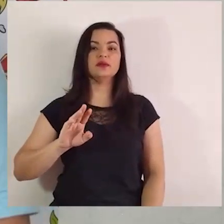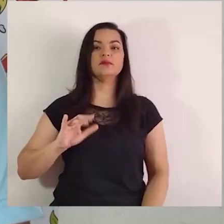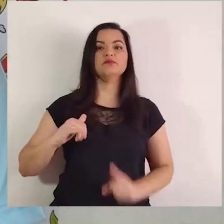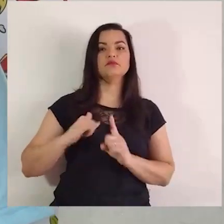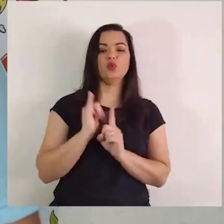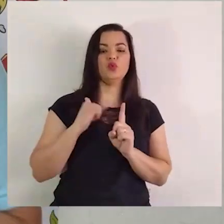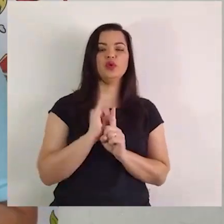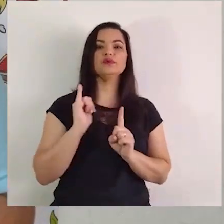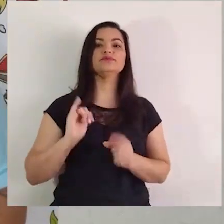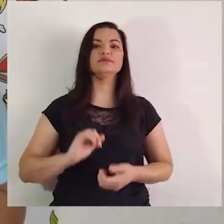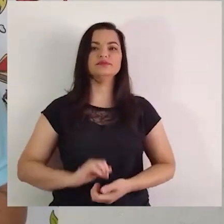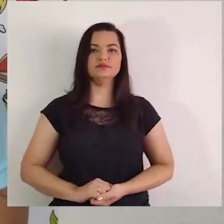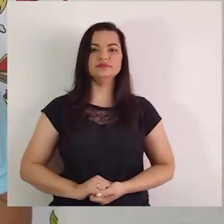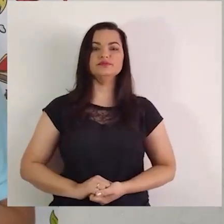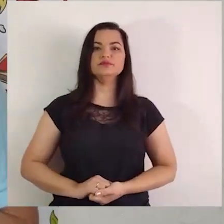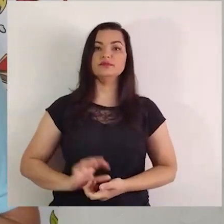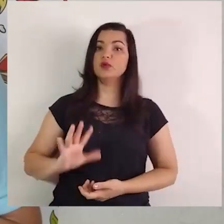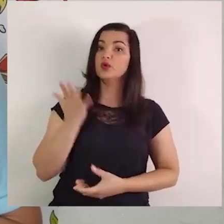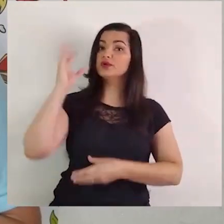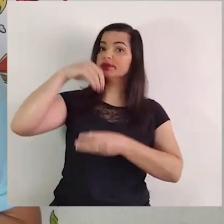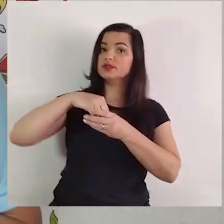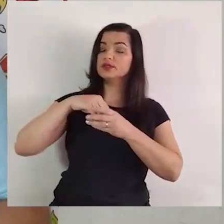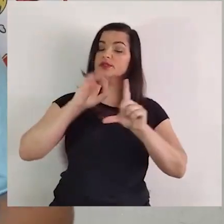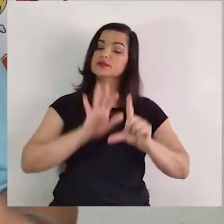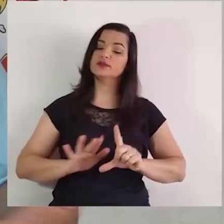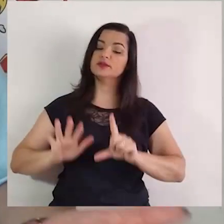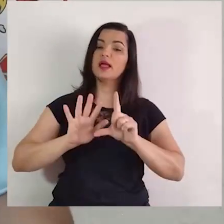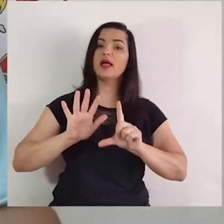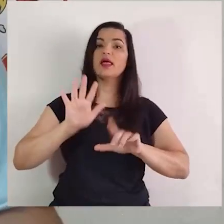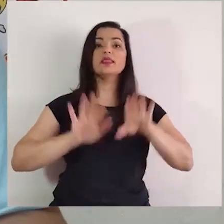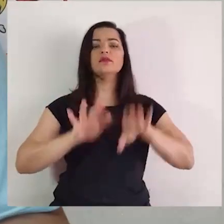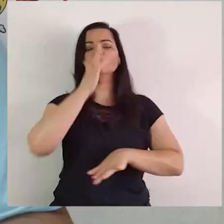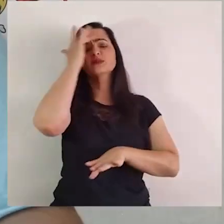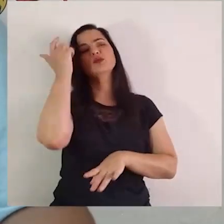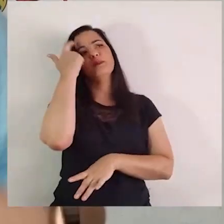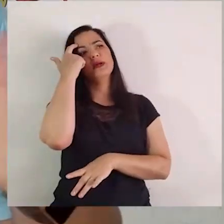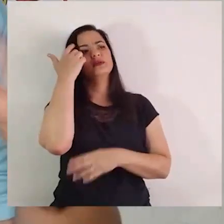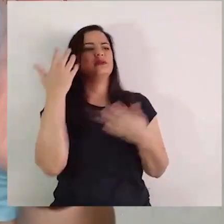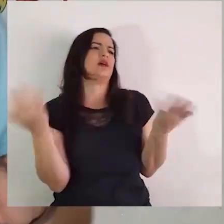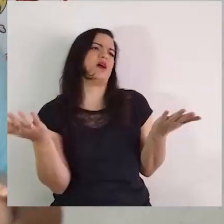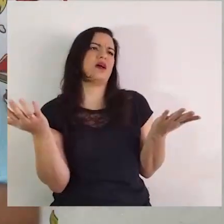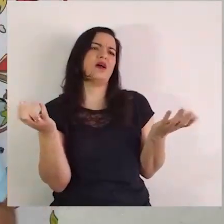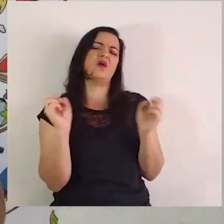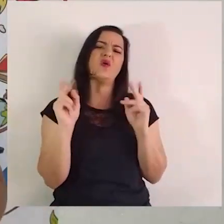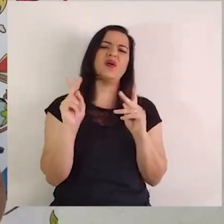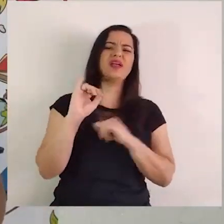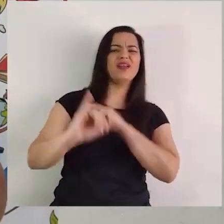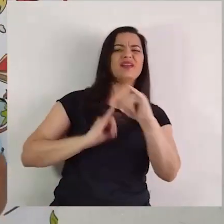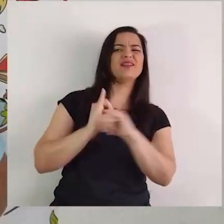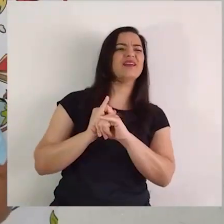bullying feito nesses ambientes virtuais. Aí as pessoas podem pensar assim, mas tá lá no